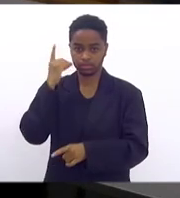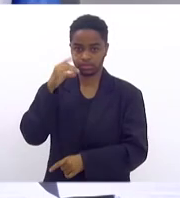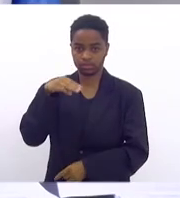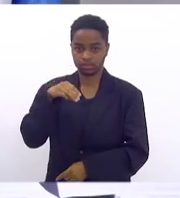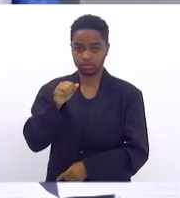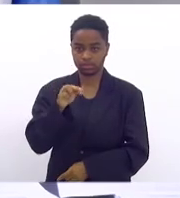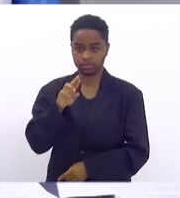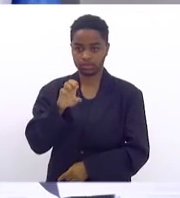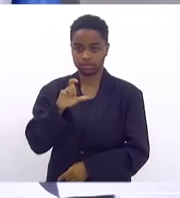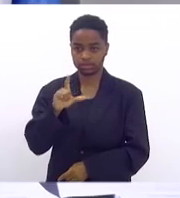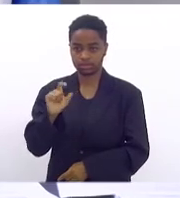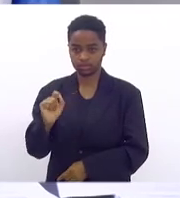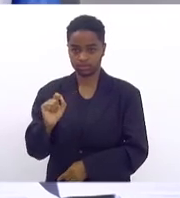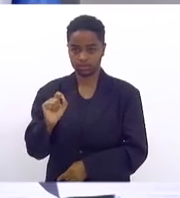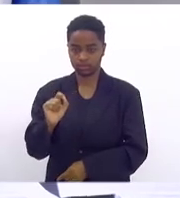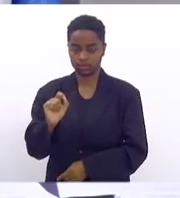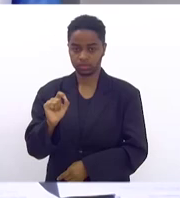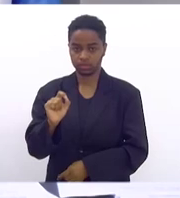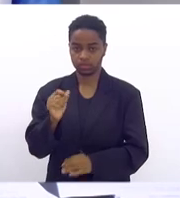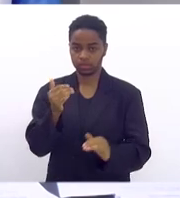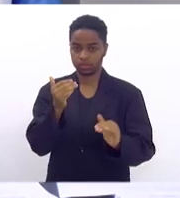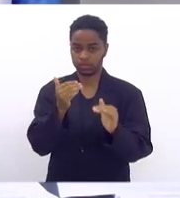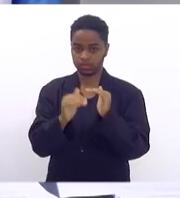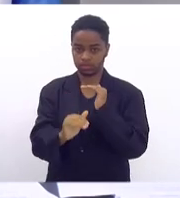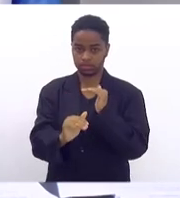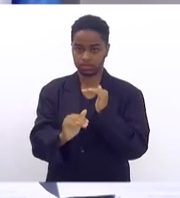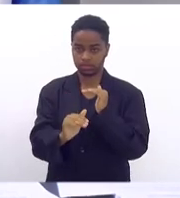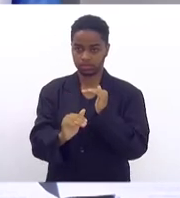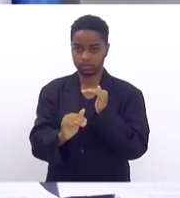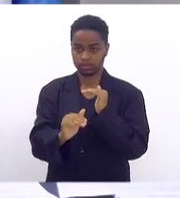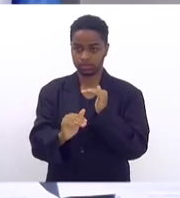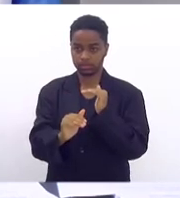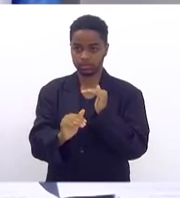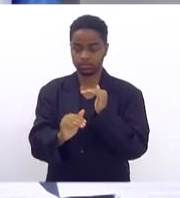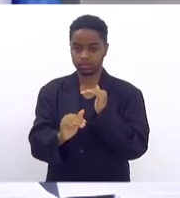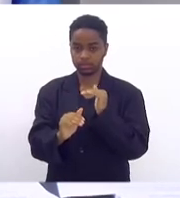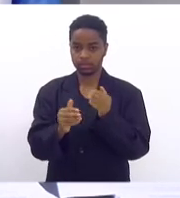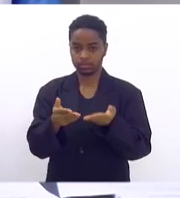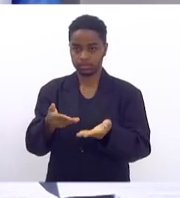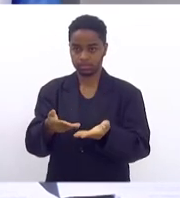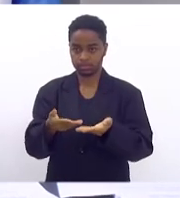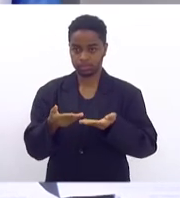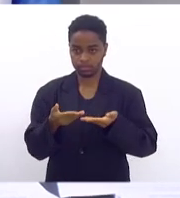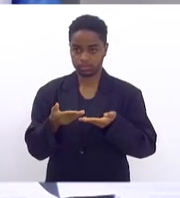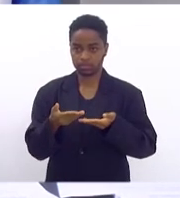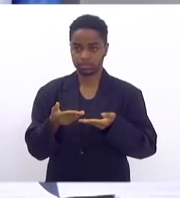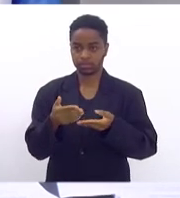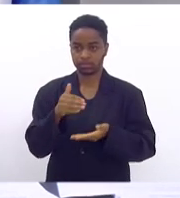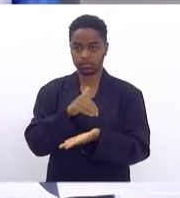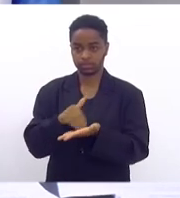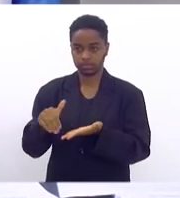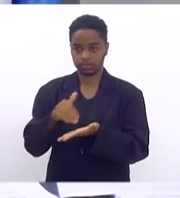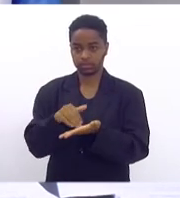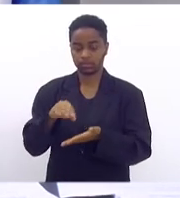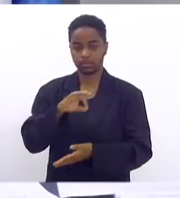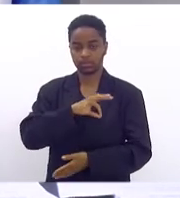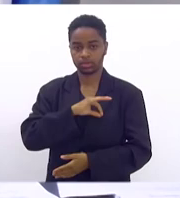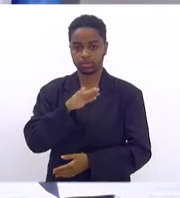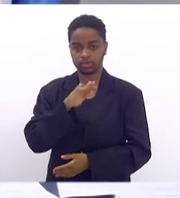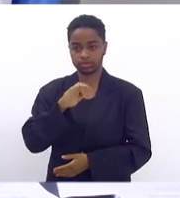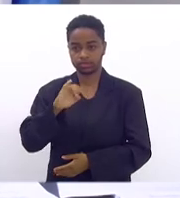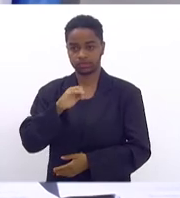Marcelo Seldino, contrários à convocação do secretário de Polícia